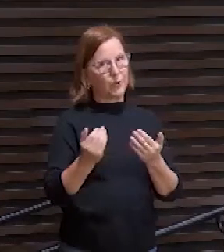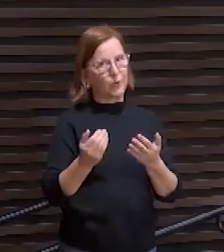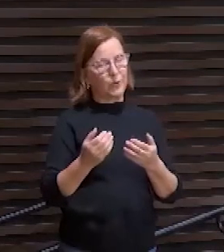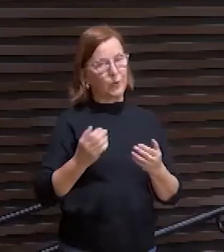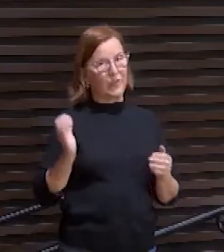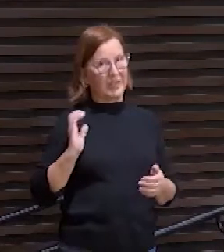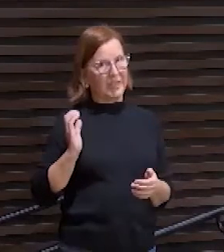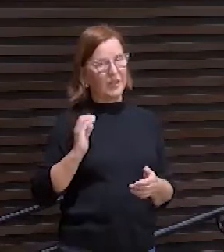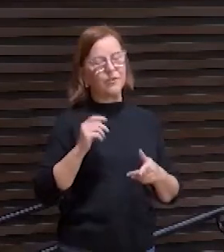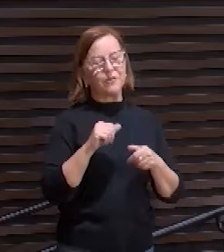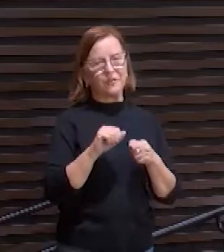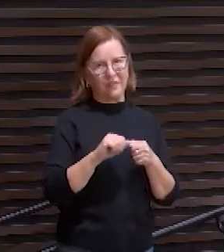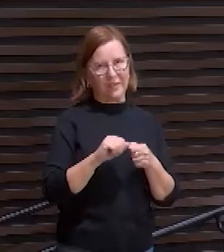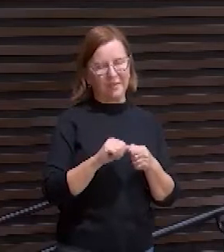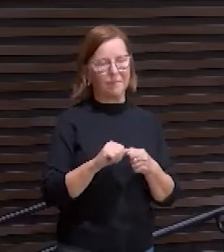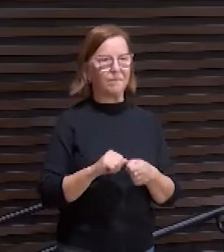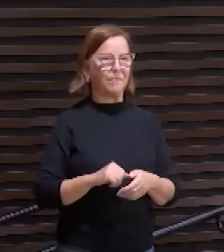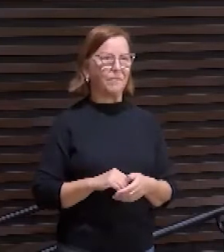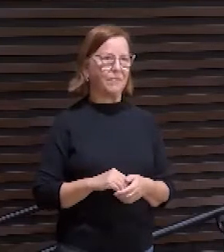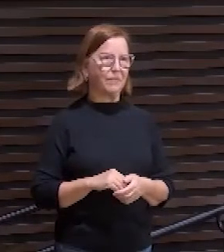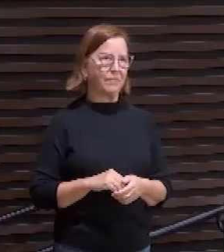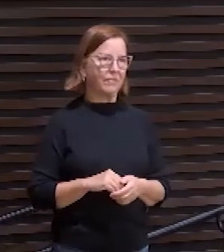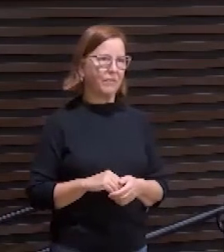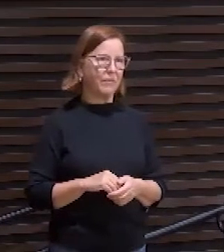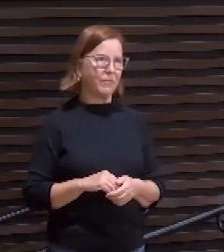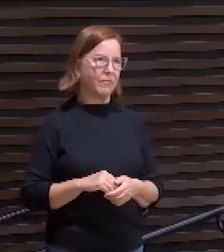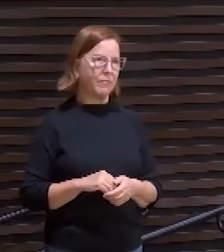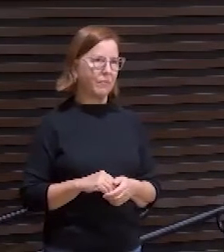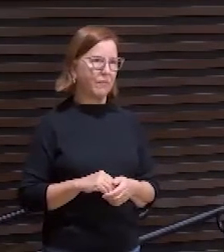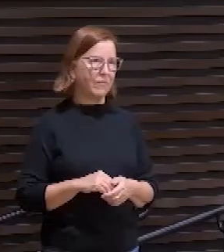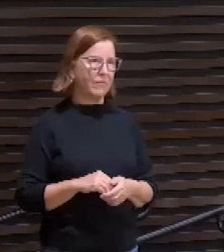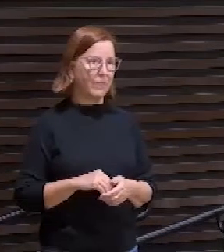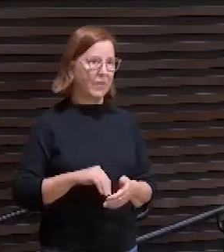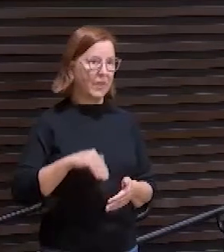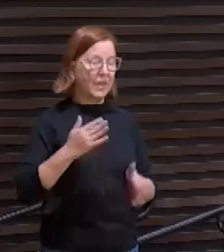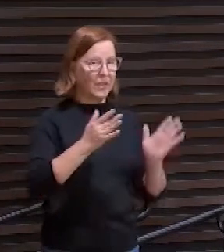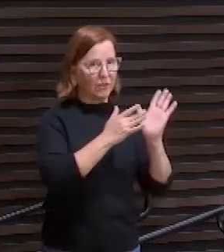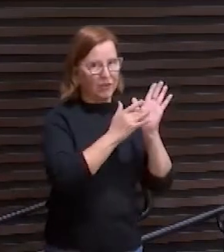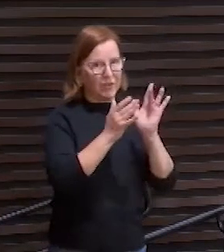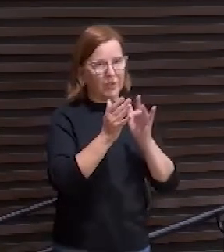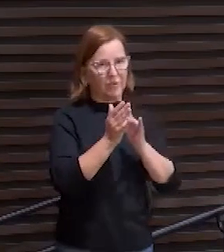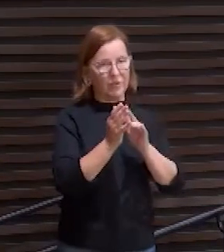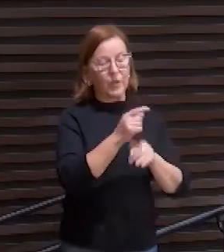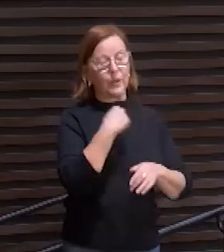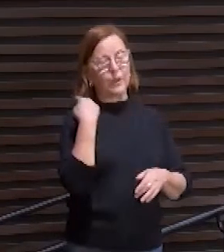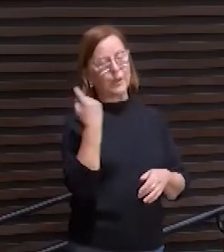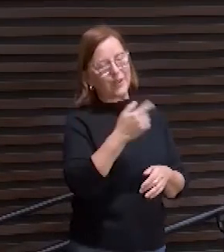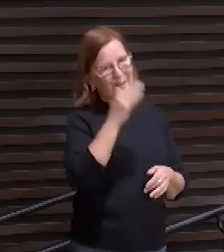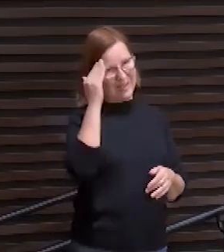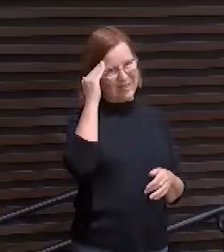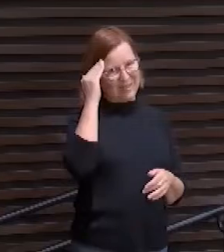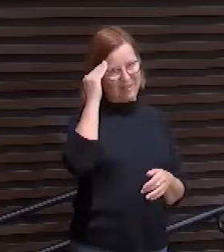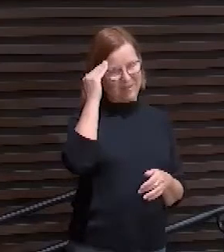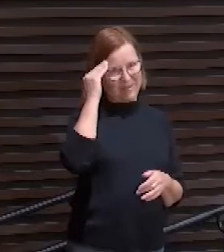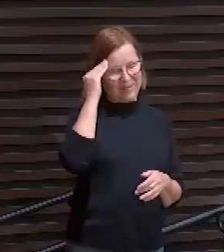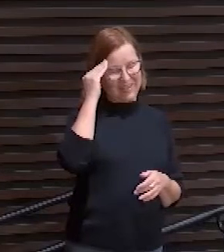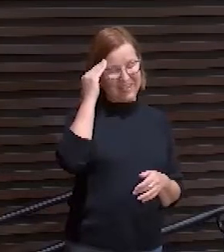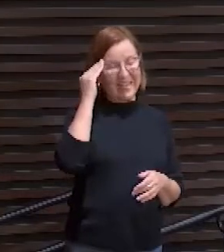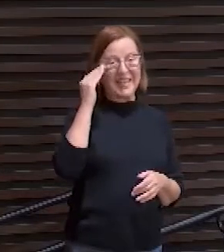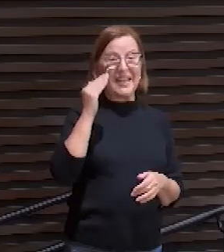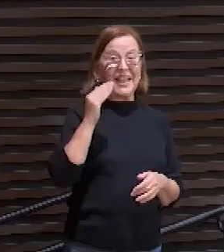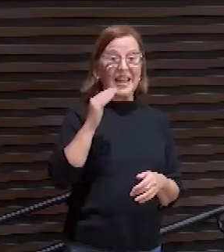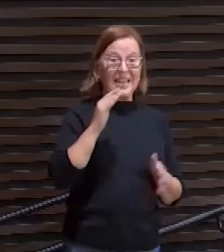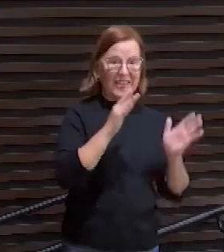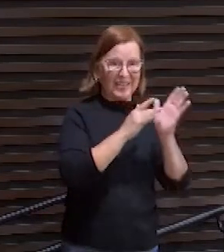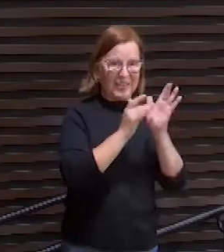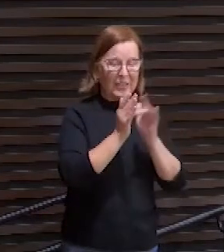rico havia feito. E Jesus, nós sabemos, ele é onisciente, ele sabe de todas